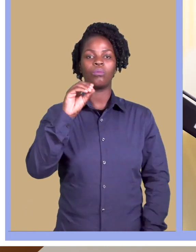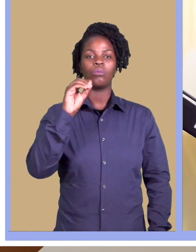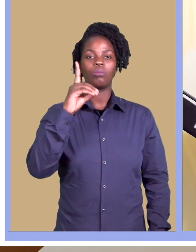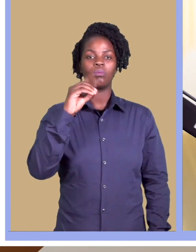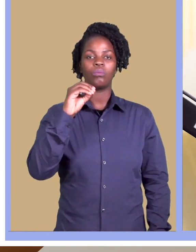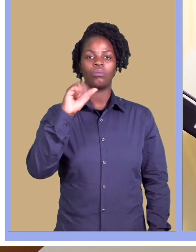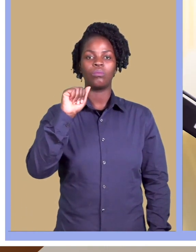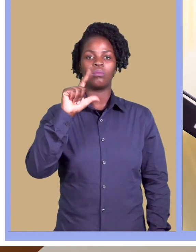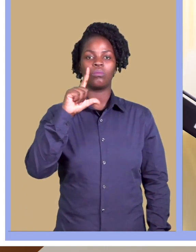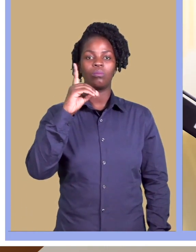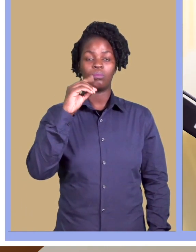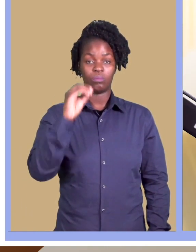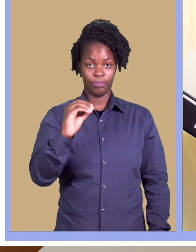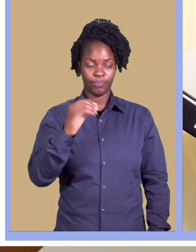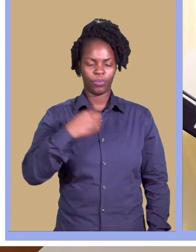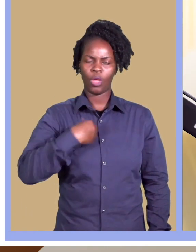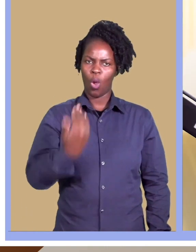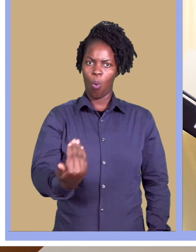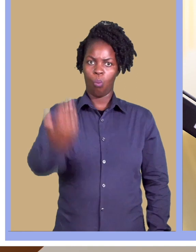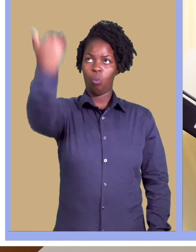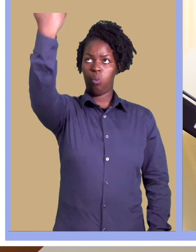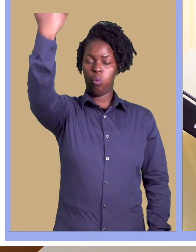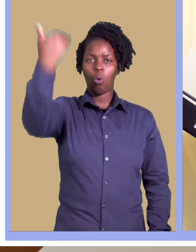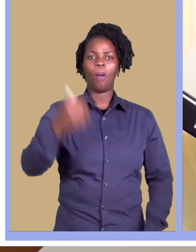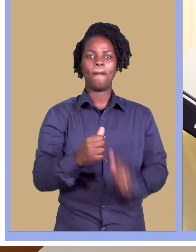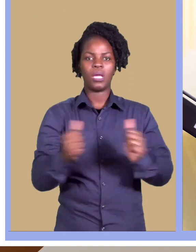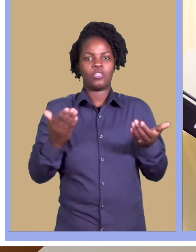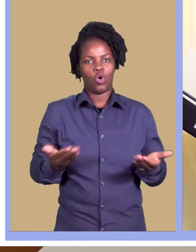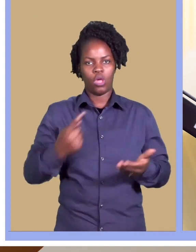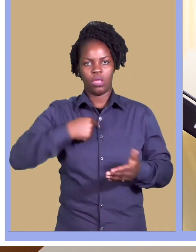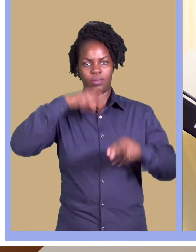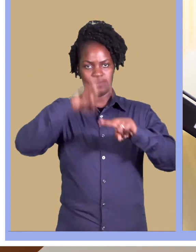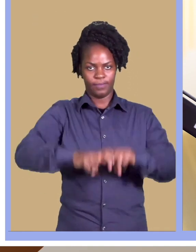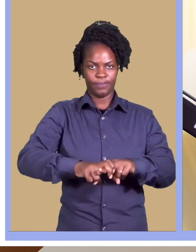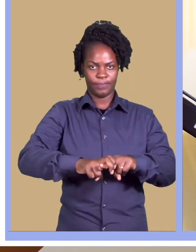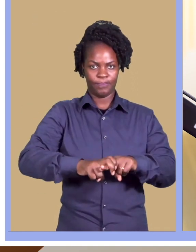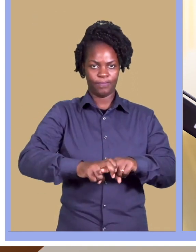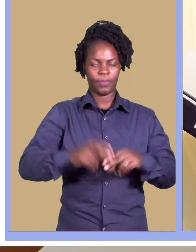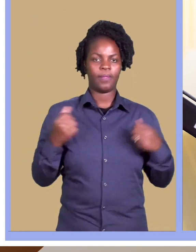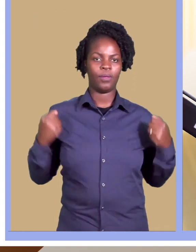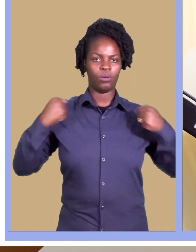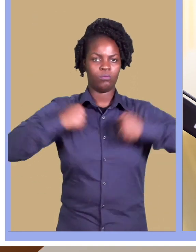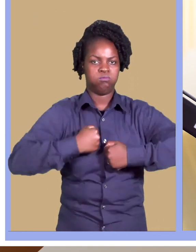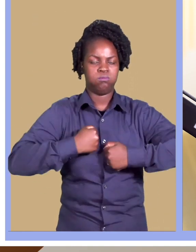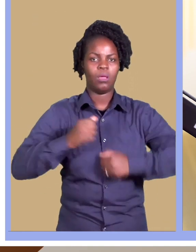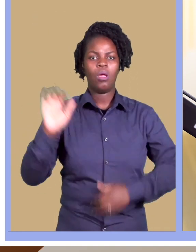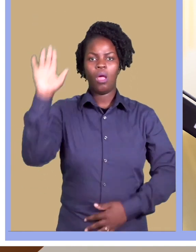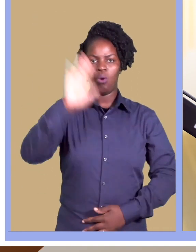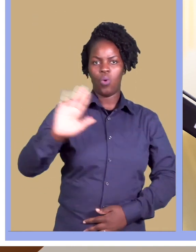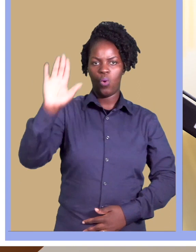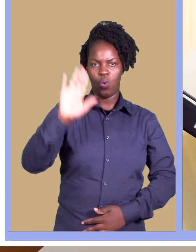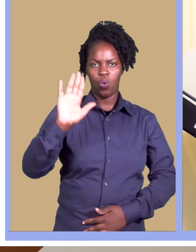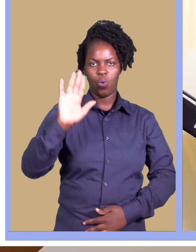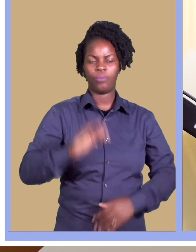Clodoaldo. Então, eu tenho uma estatura alta, mas neste momento estou sentado com um blazer